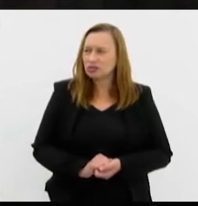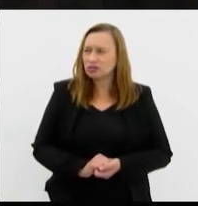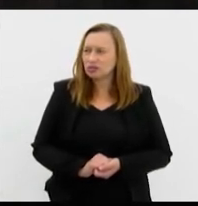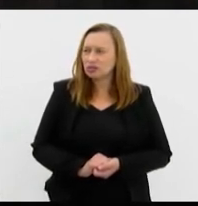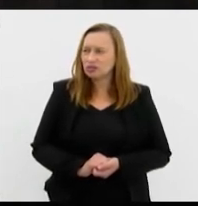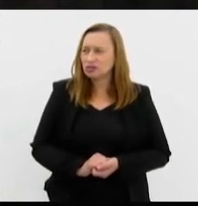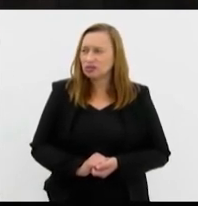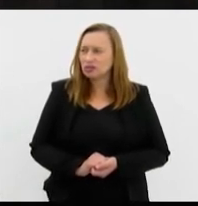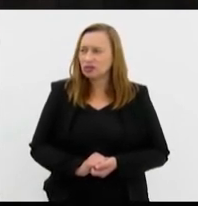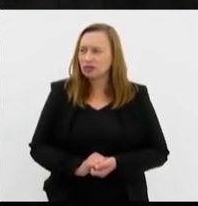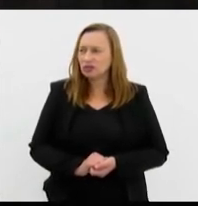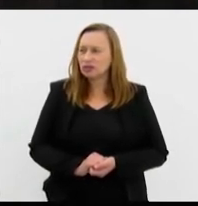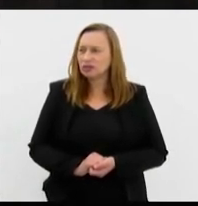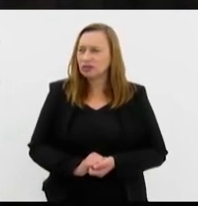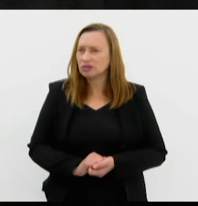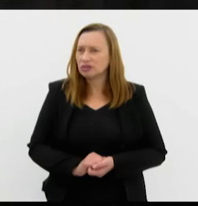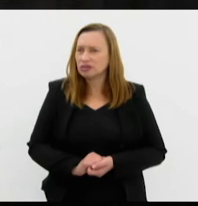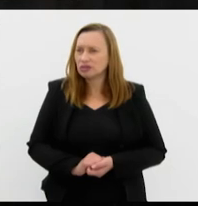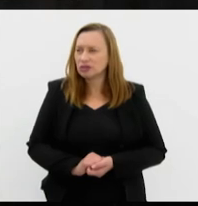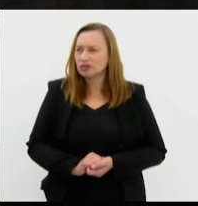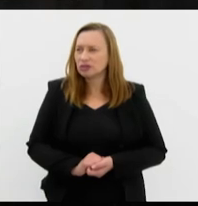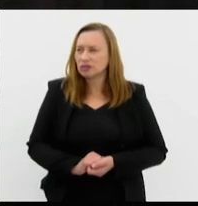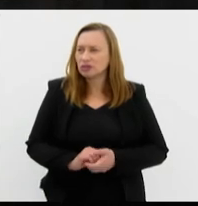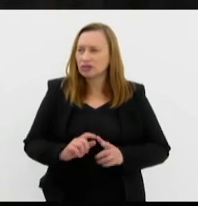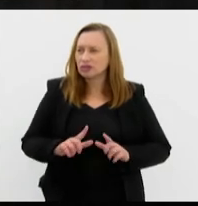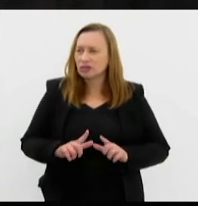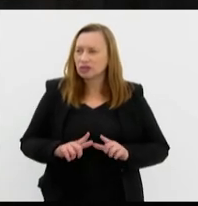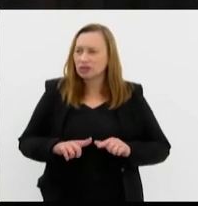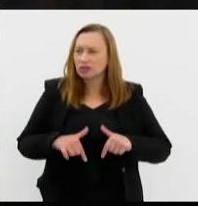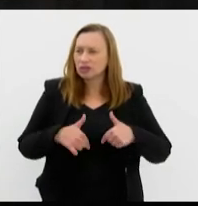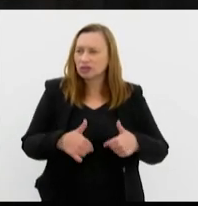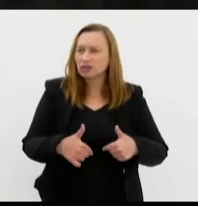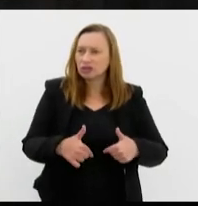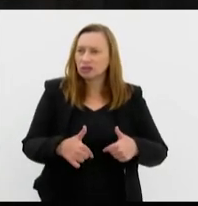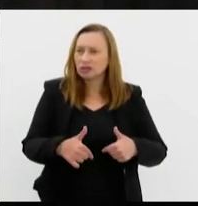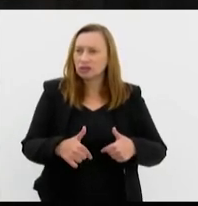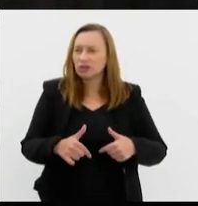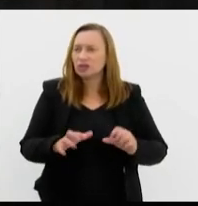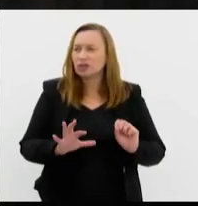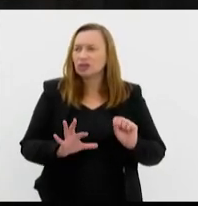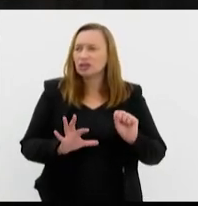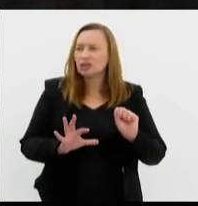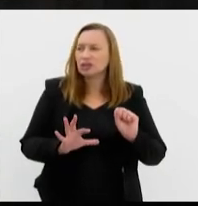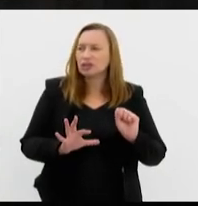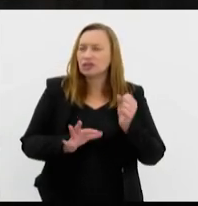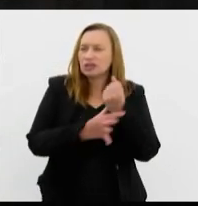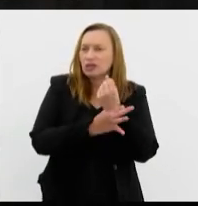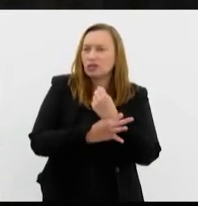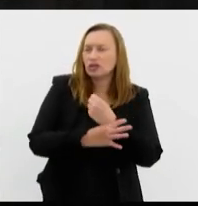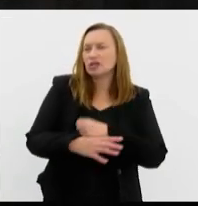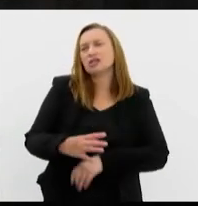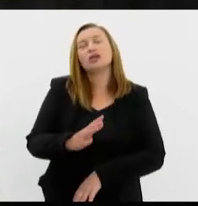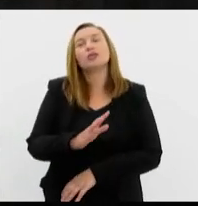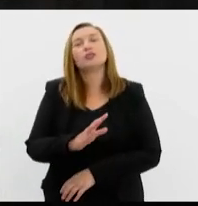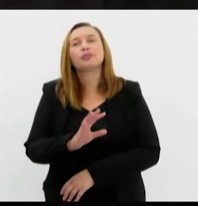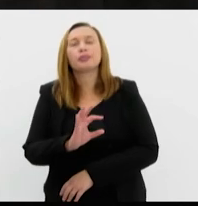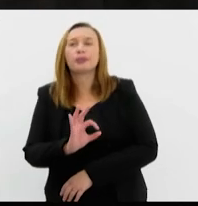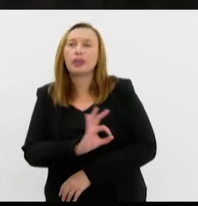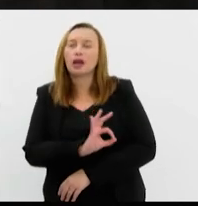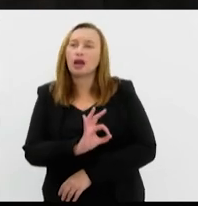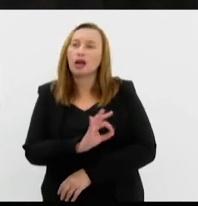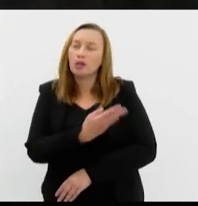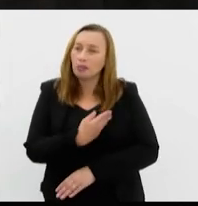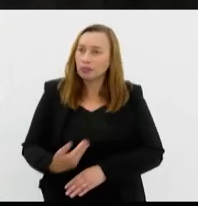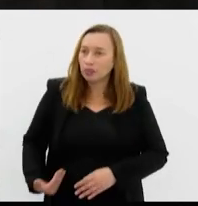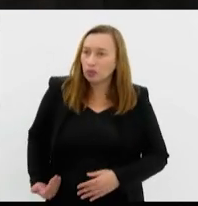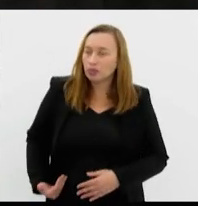e abriram a possibilidade de assinar um regime de recuperação fiscal para o estado. Agora, esse